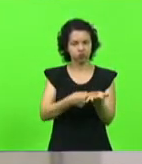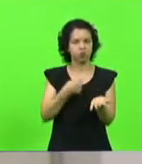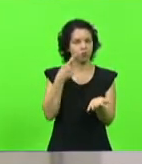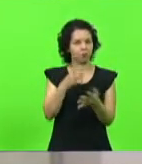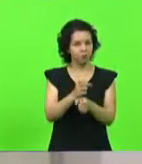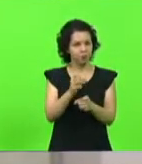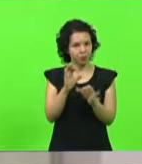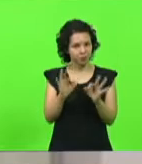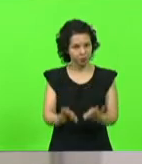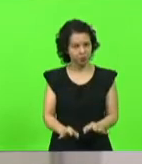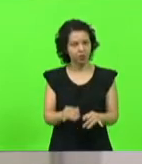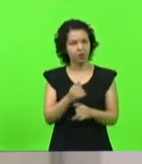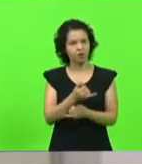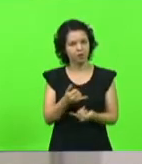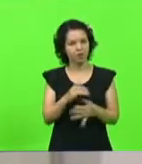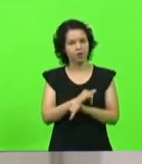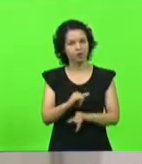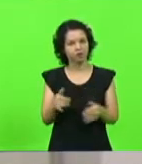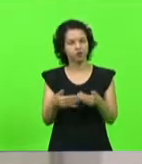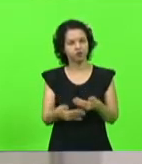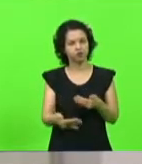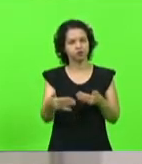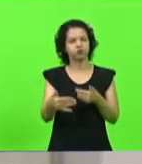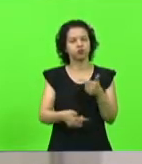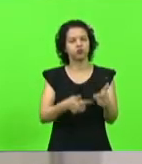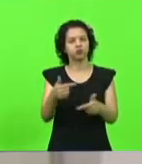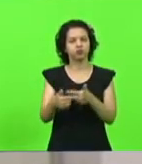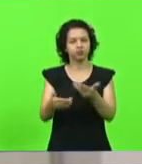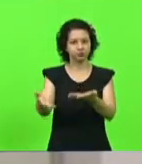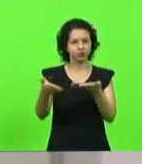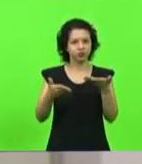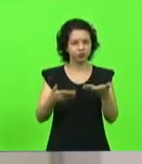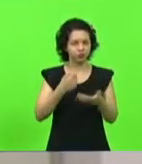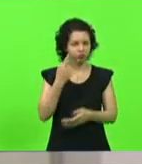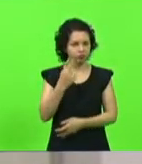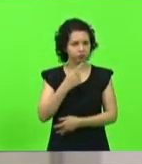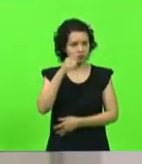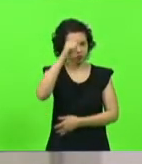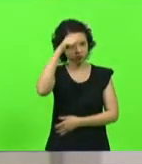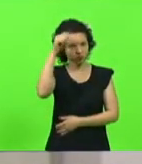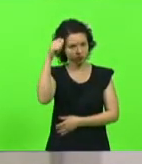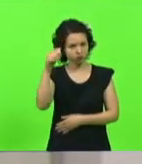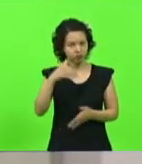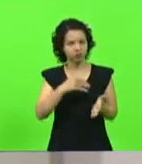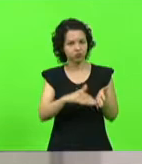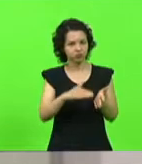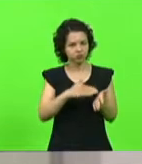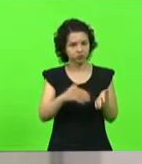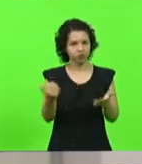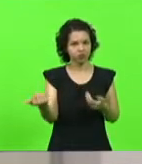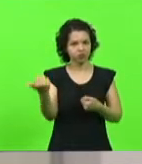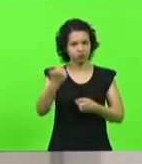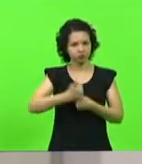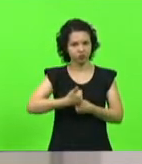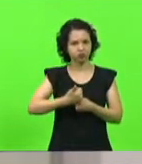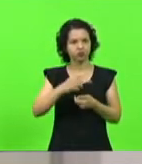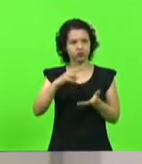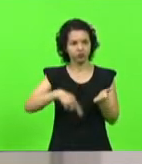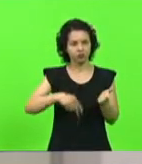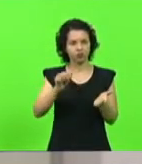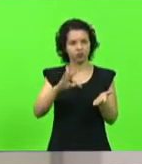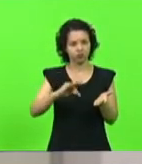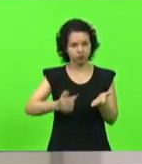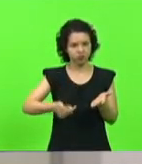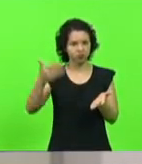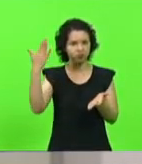presidente declarou abertos os trabalhos e convidou o senhor deputado Adrianinho para, como secretário ADOC, proceder à leitura da ata da